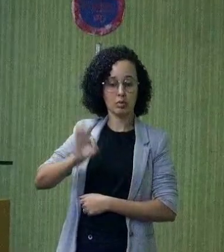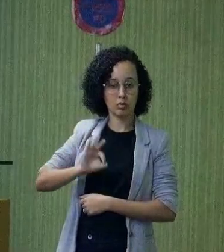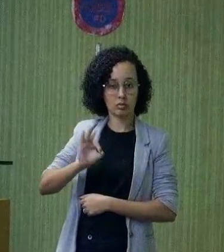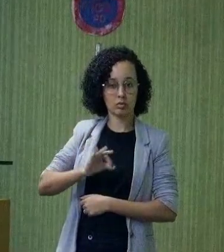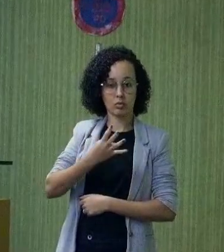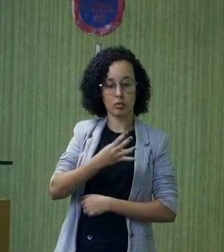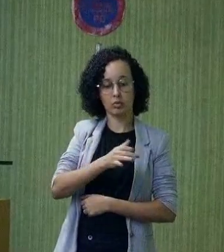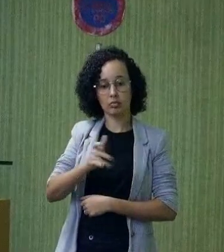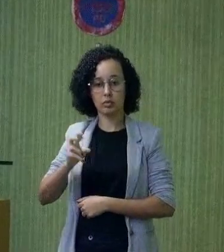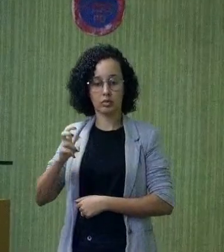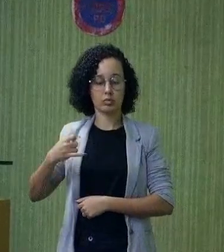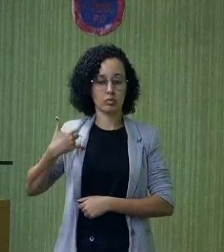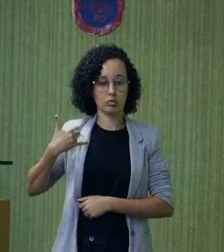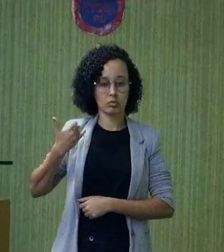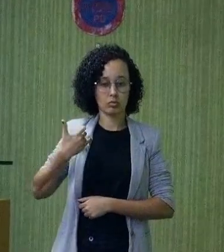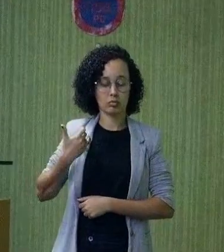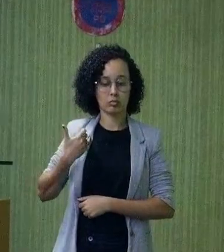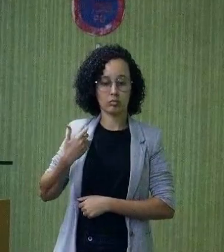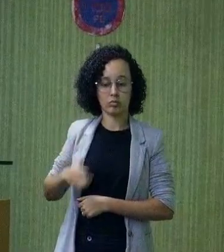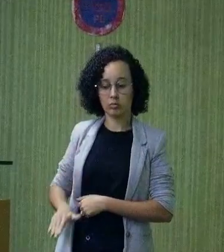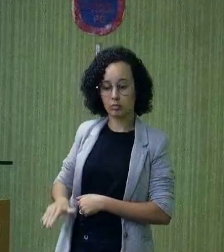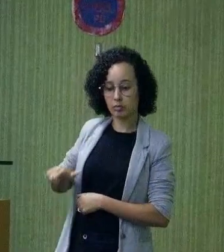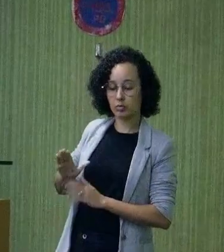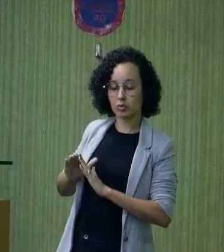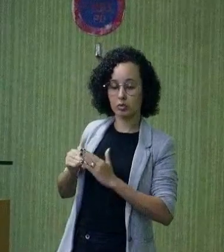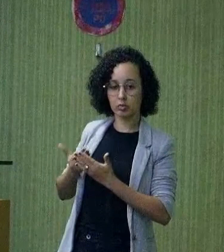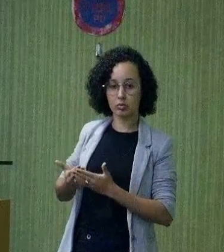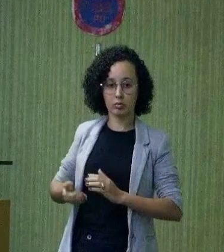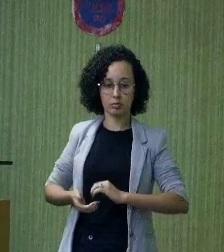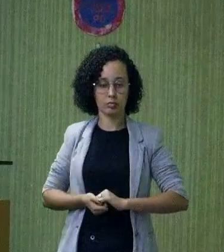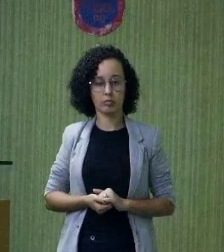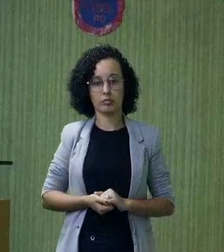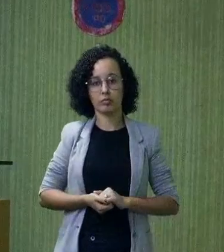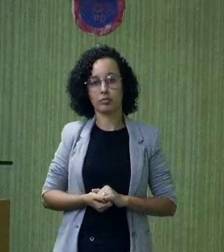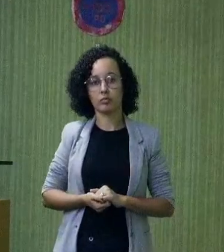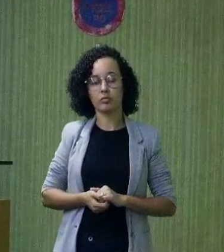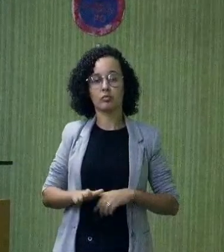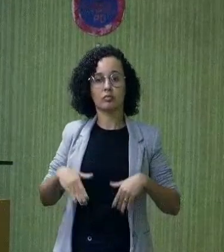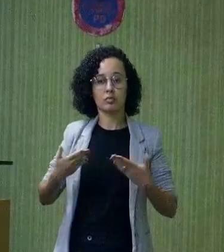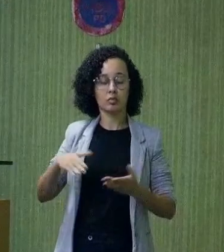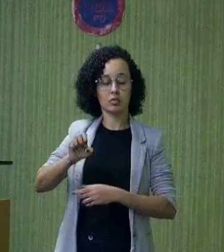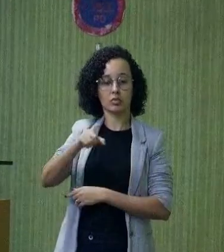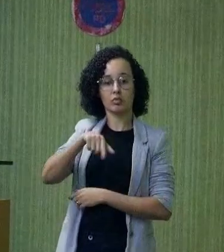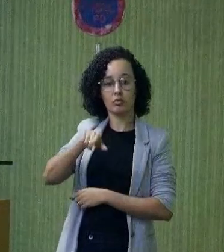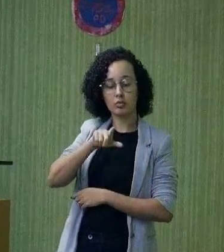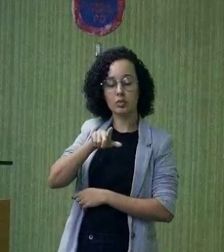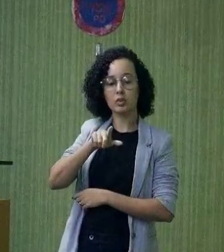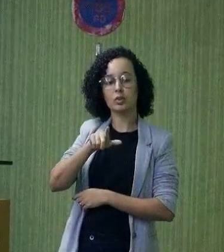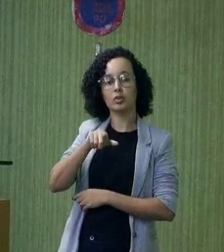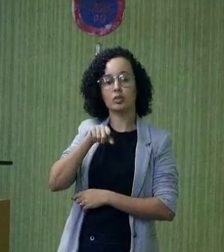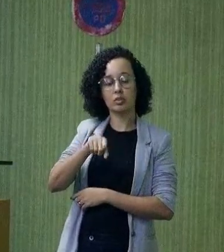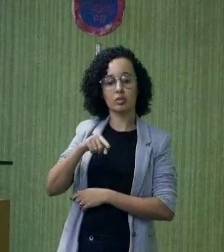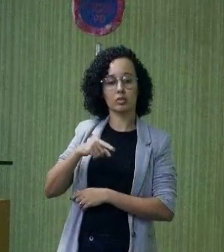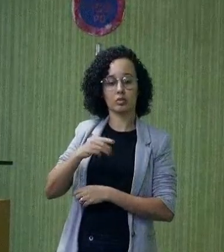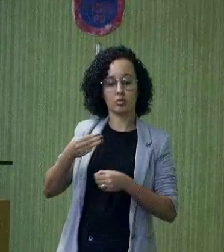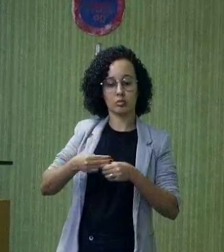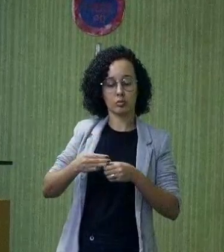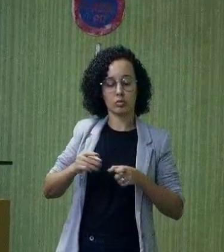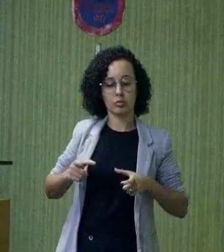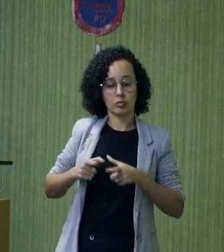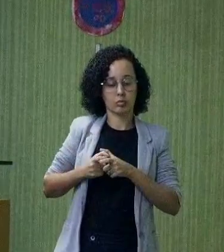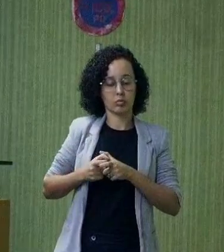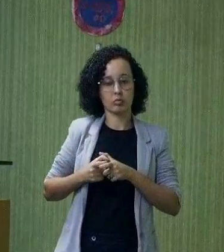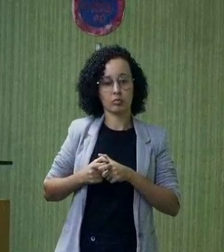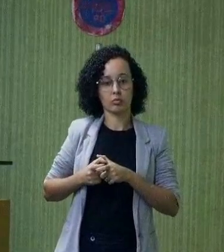a 5 anos na pré-escola então se você tá no município pequeno isso é uma meta viável em tese